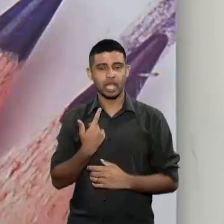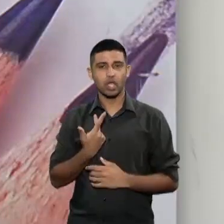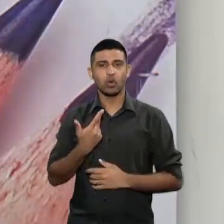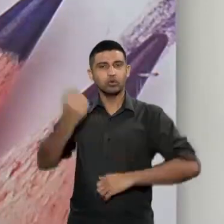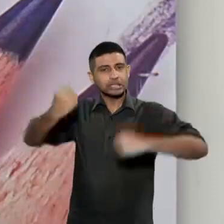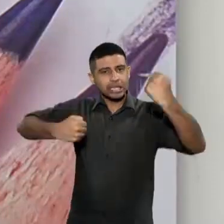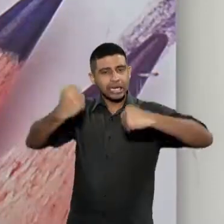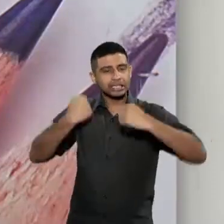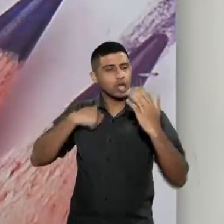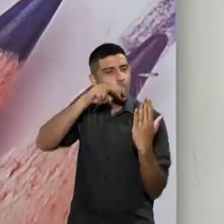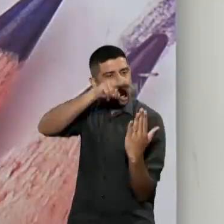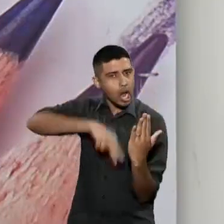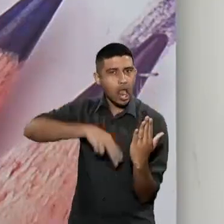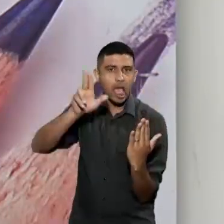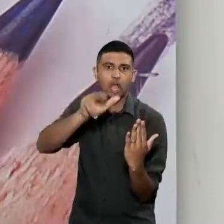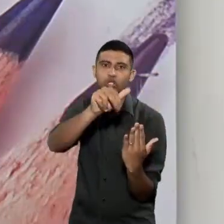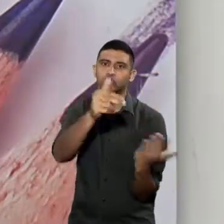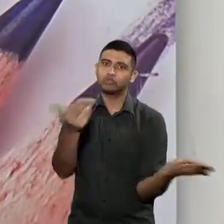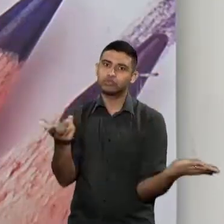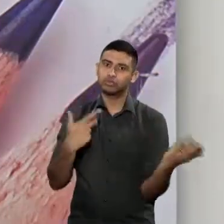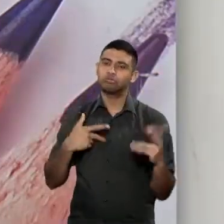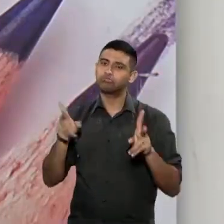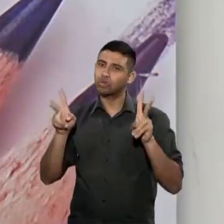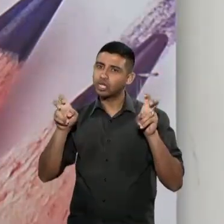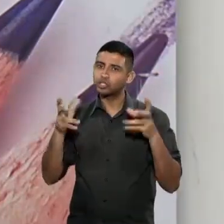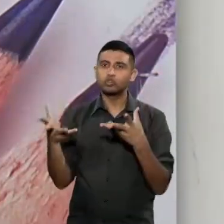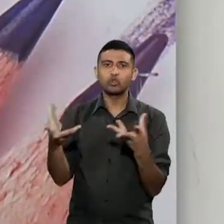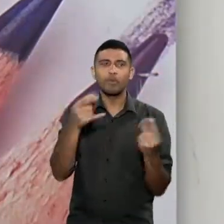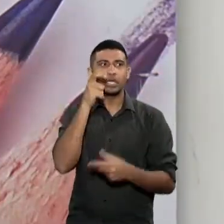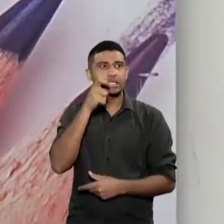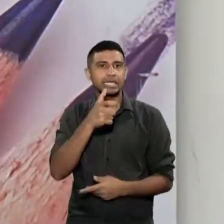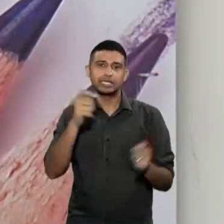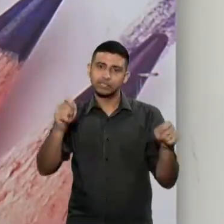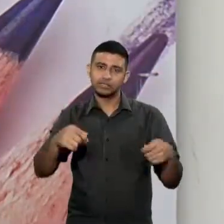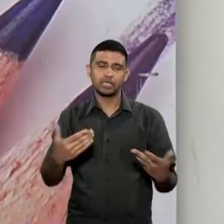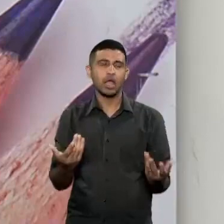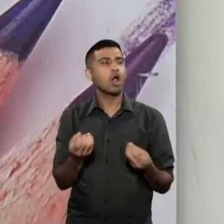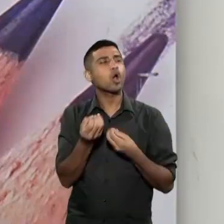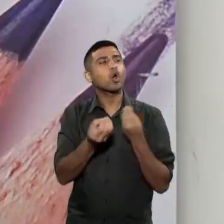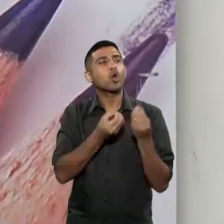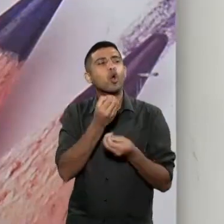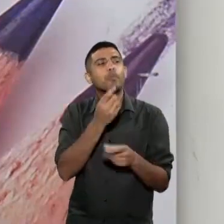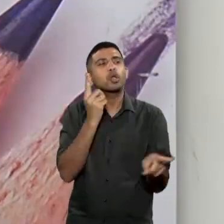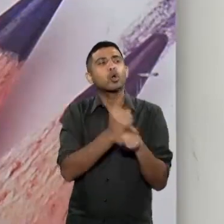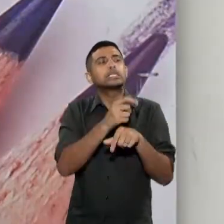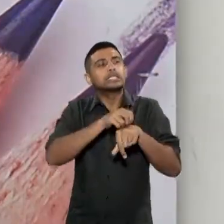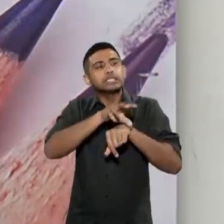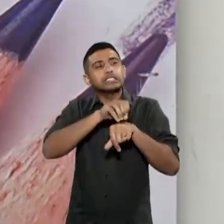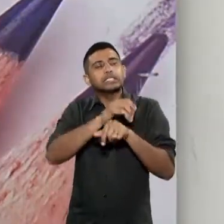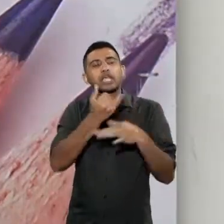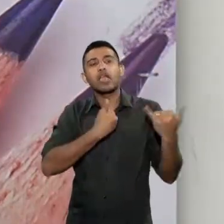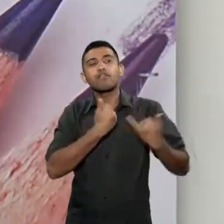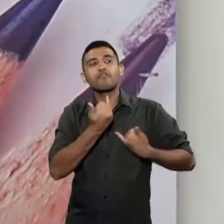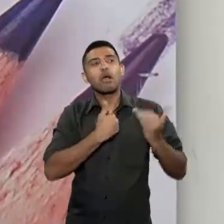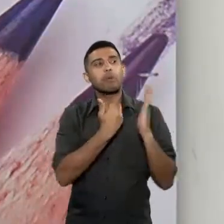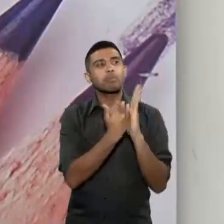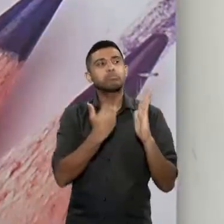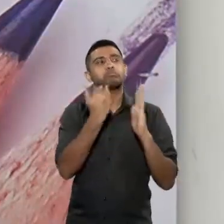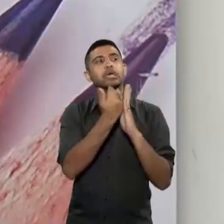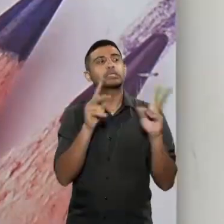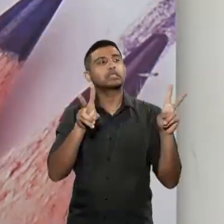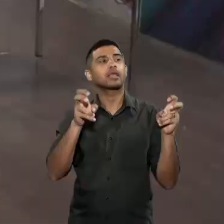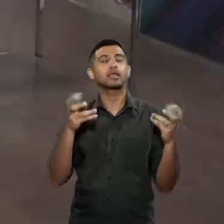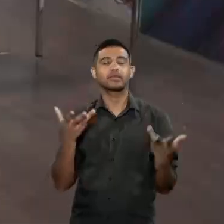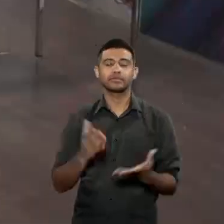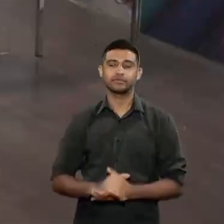ler no trânsito e a gente estava aqui conversando. Então, quer dizer, é um assunto que eu acho que interessa muita gente. Como pegar dicas, se informar mais